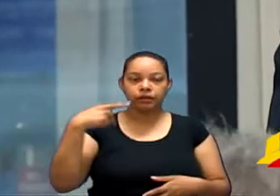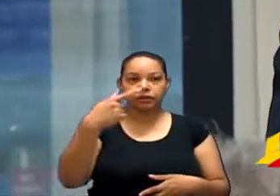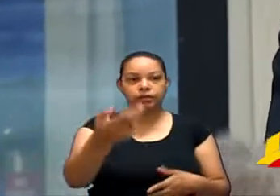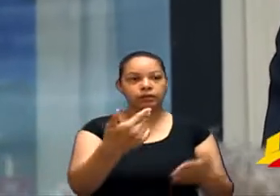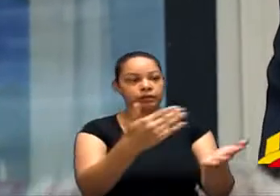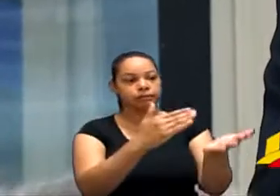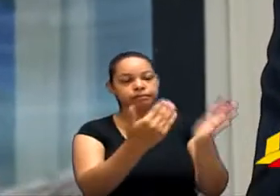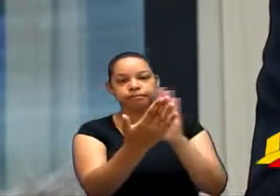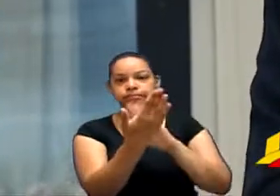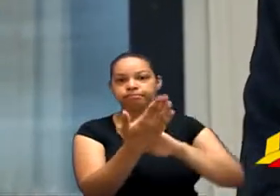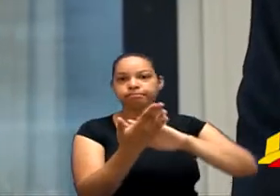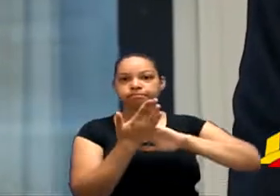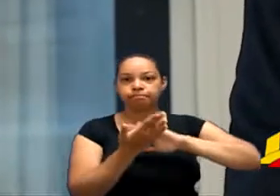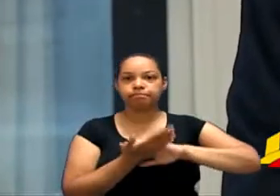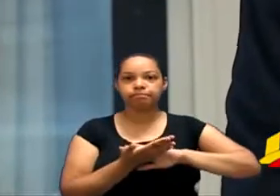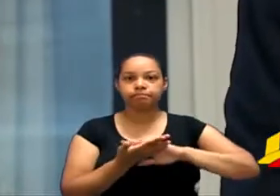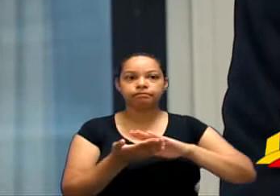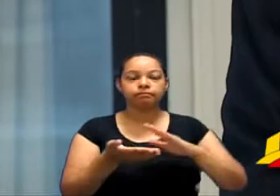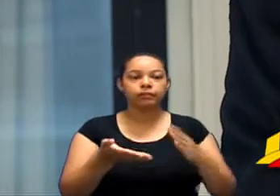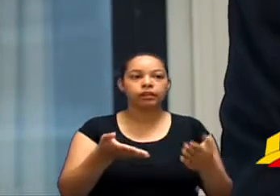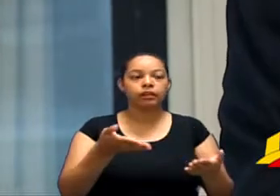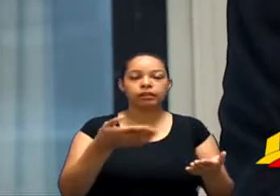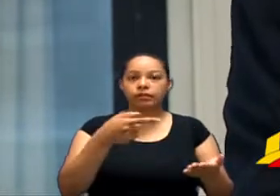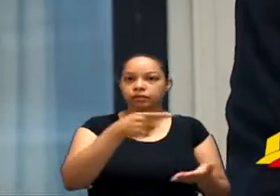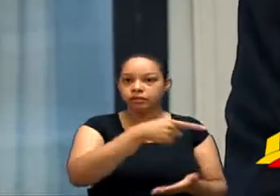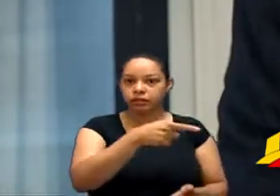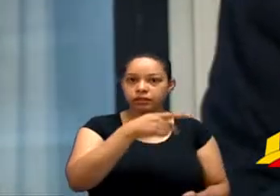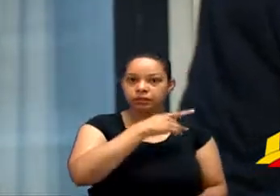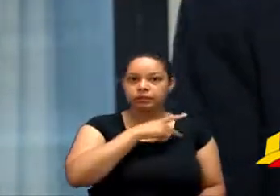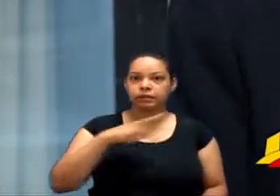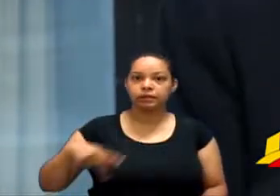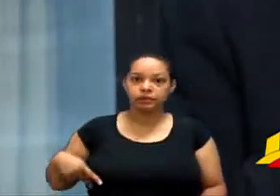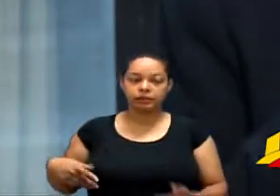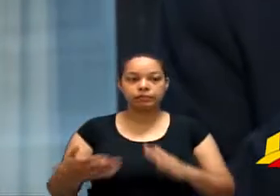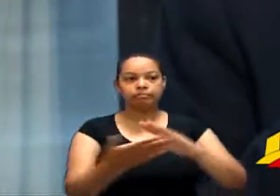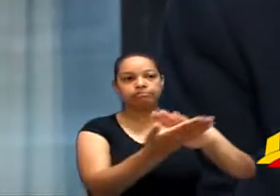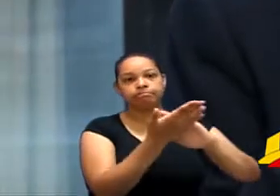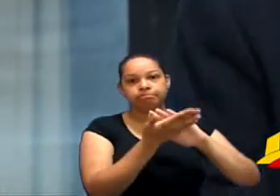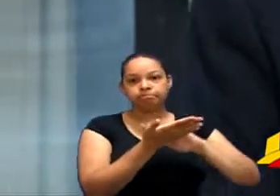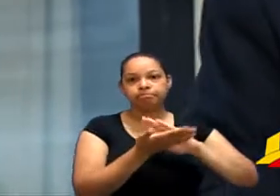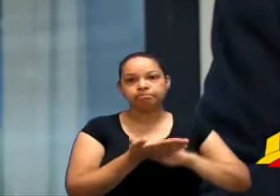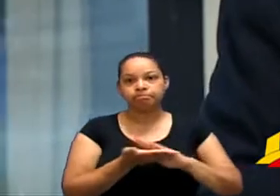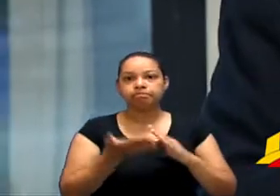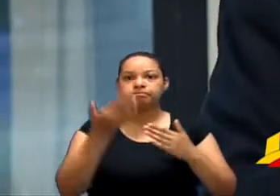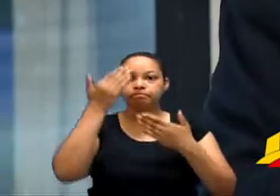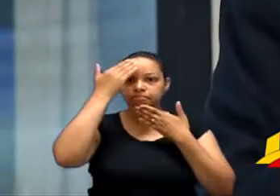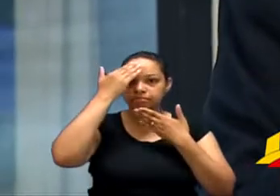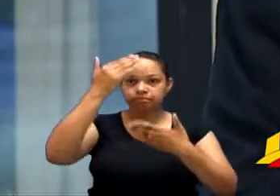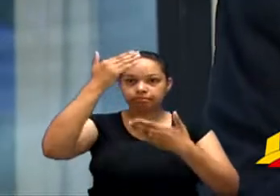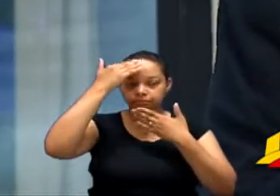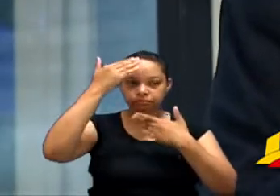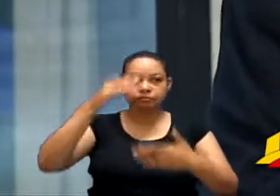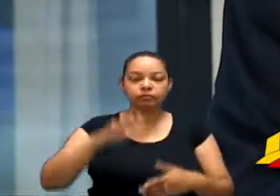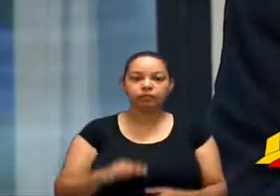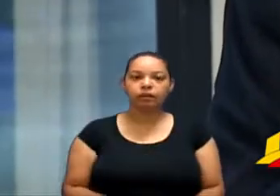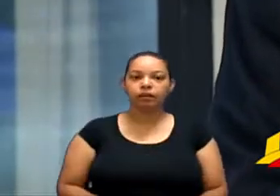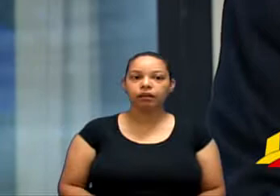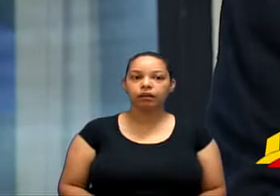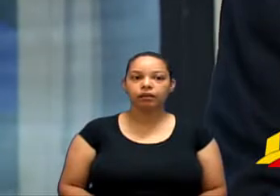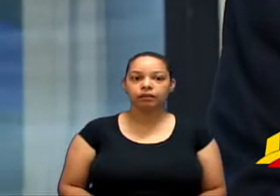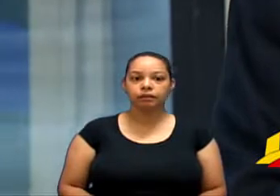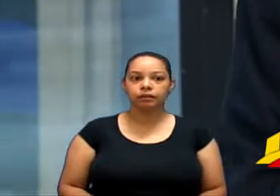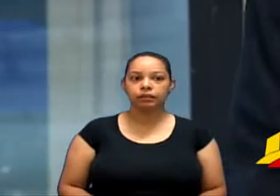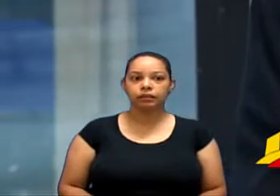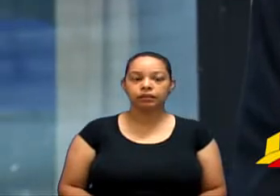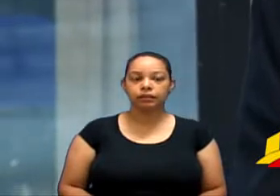ao presidente pela gentileza nas palavras e dizer que de fato isso é extensiva todos os profissionais da área de